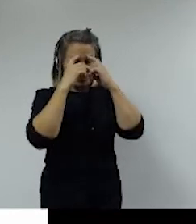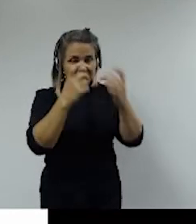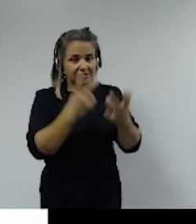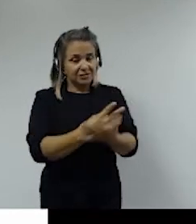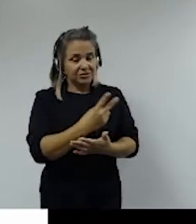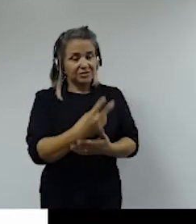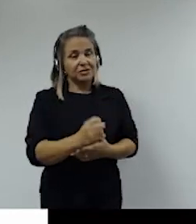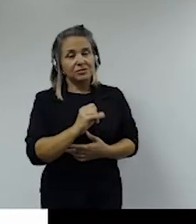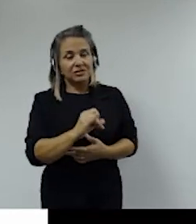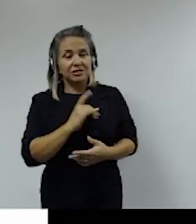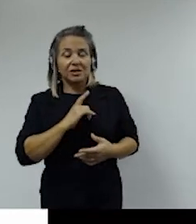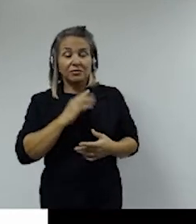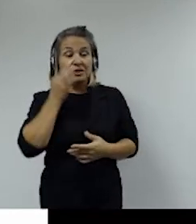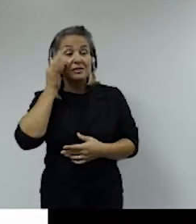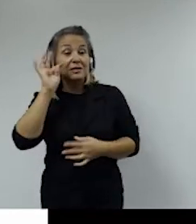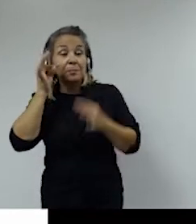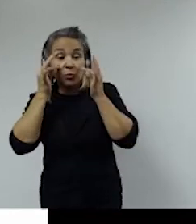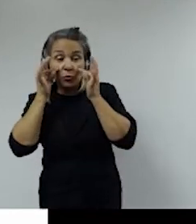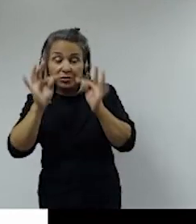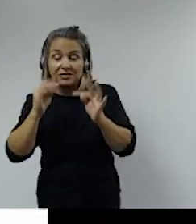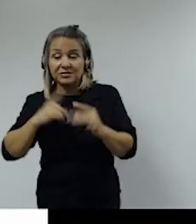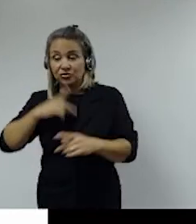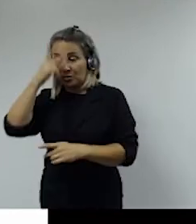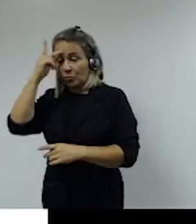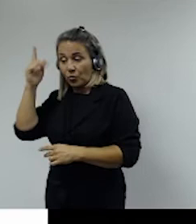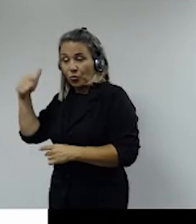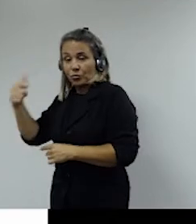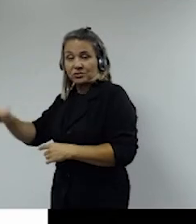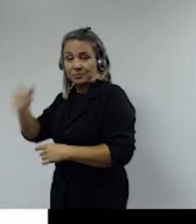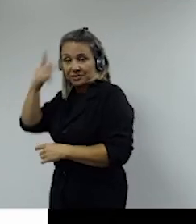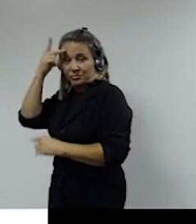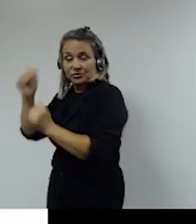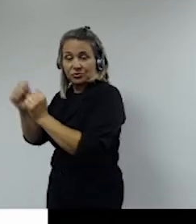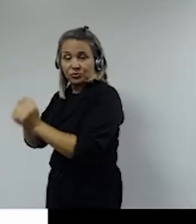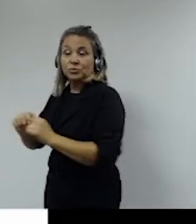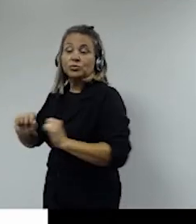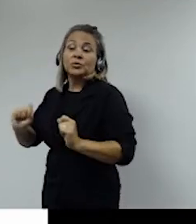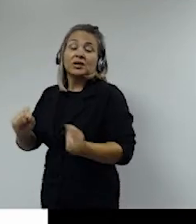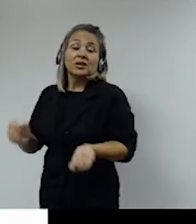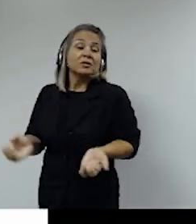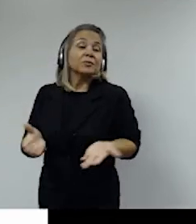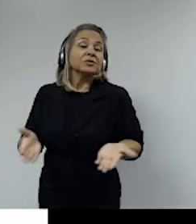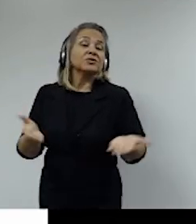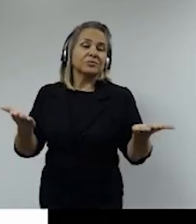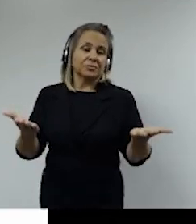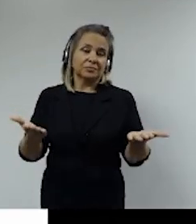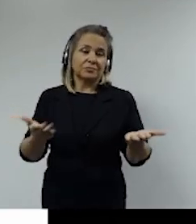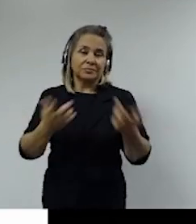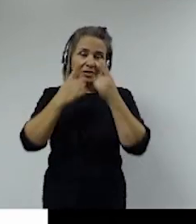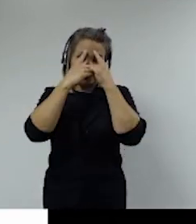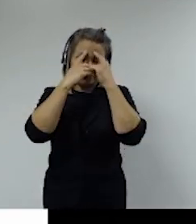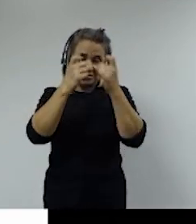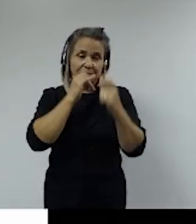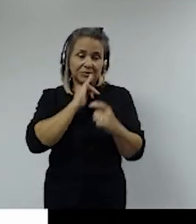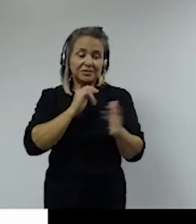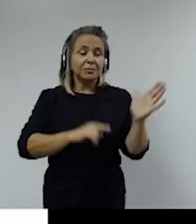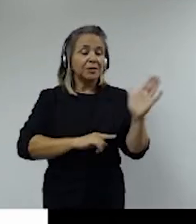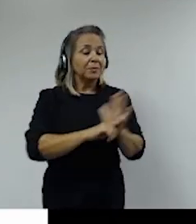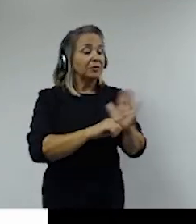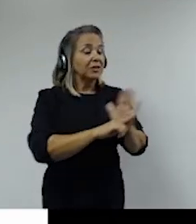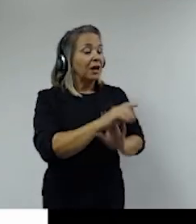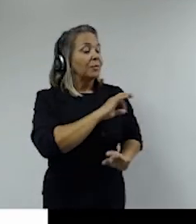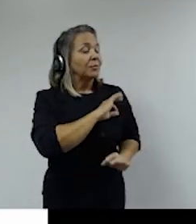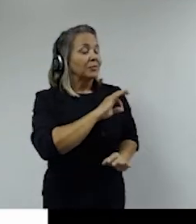exemplo, inclusive se houve testemunha, se alguém estava presente, qual seria, por exemplo, uma motivação. É uma pergunta que é importante, por exemplo, ao policial que